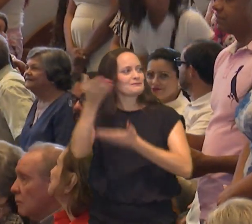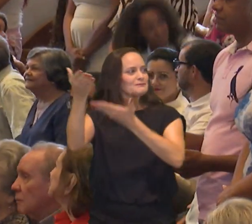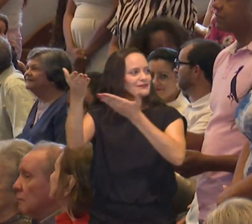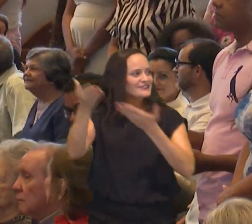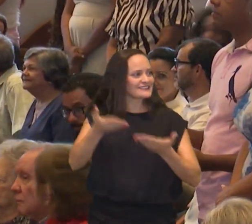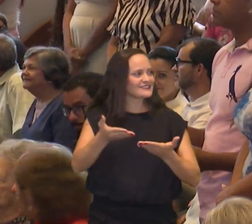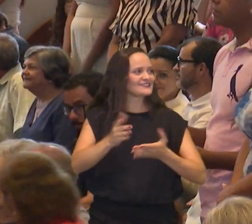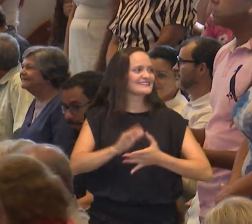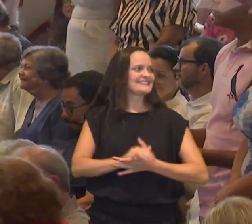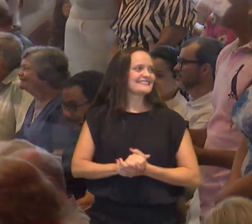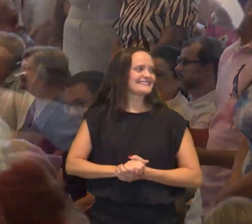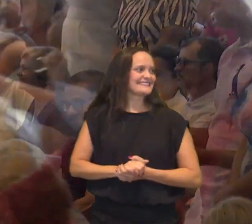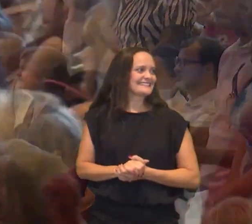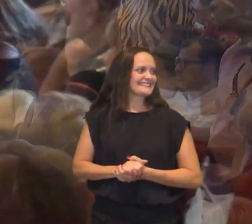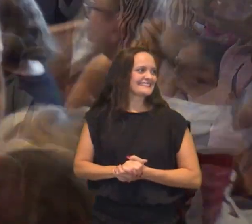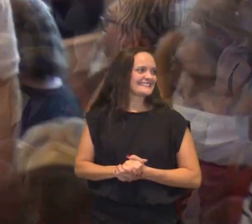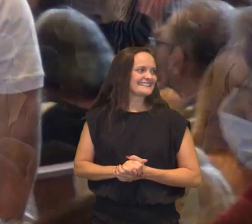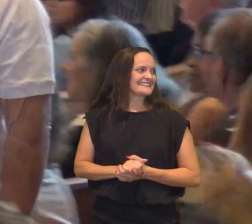bem-vindos.